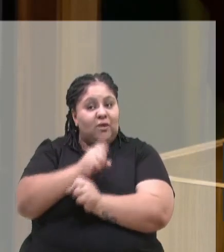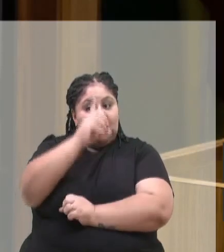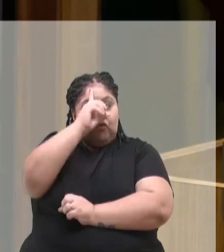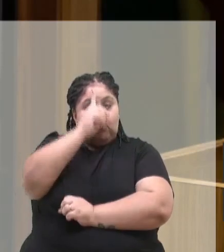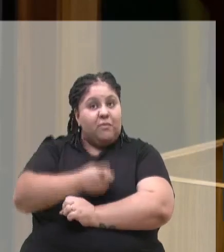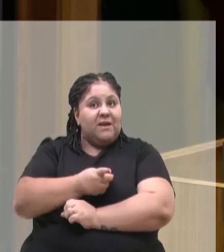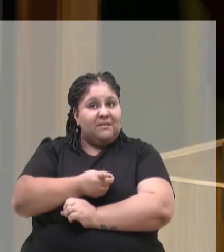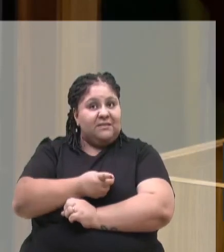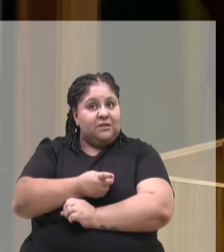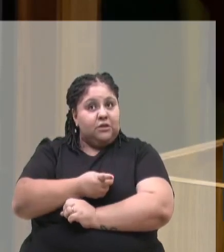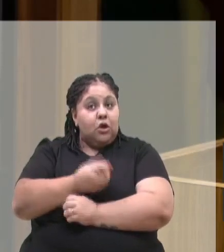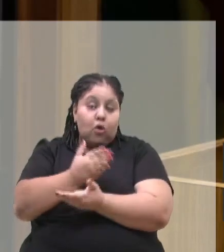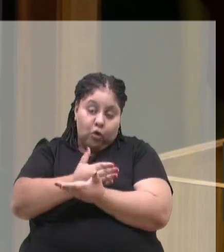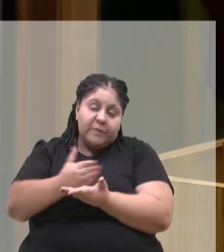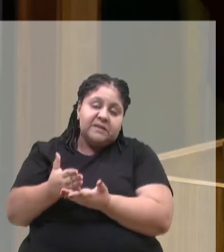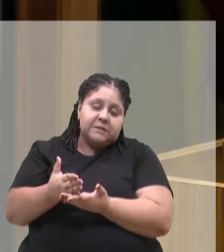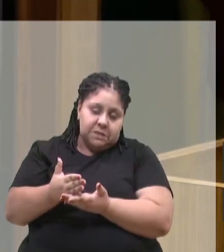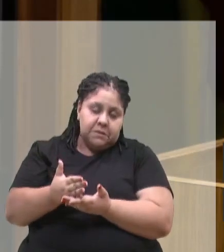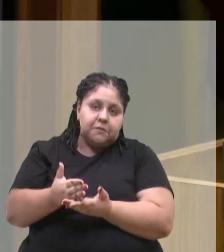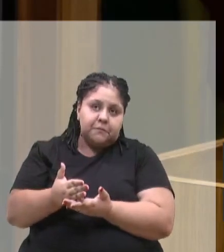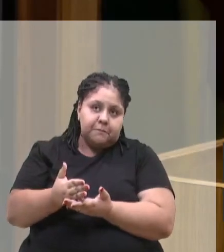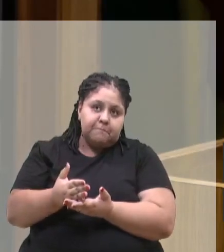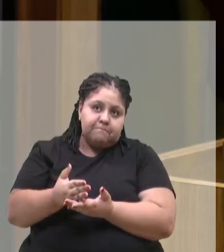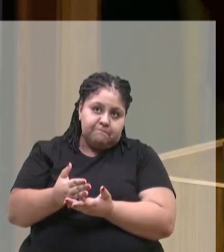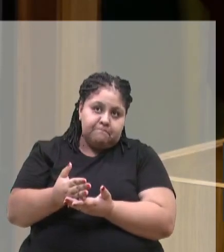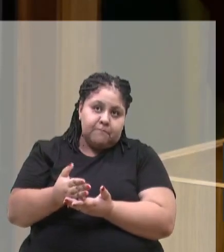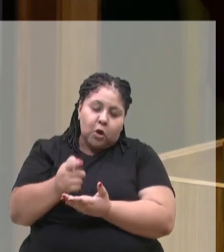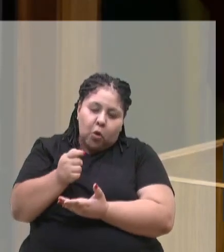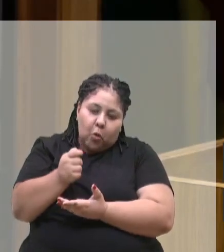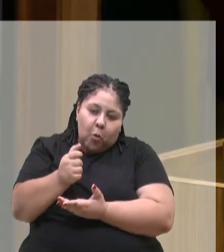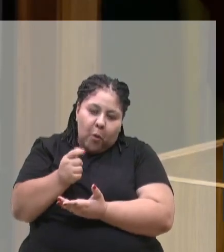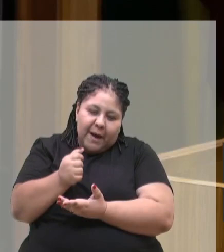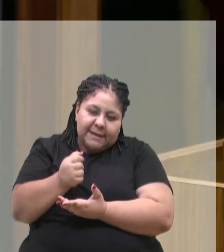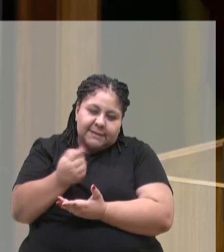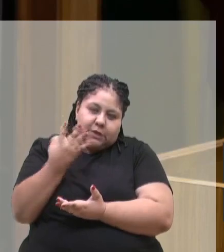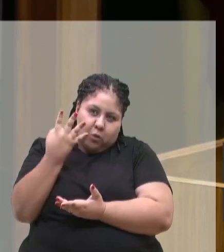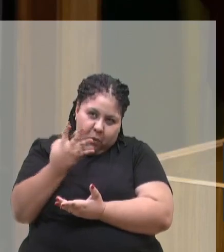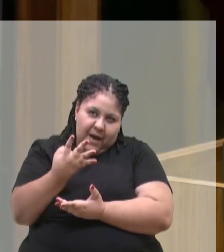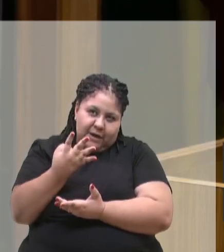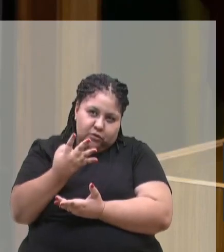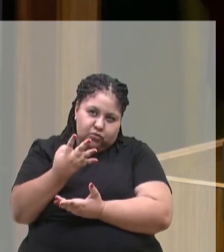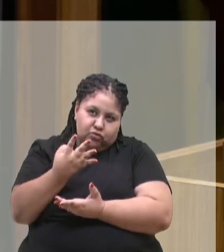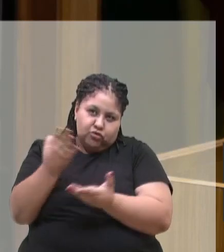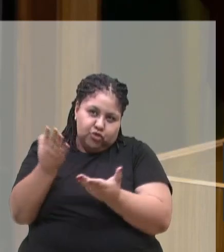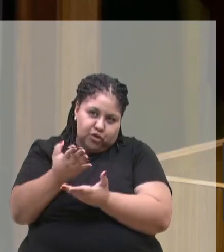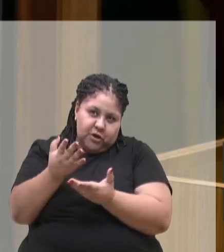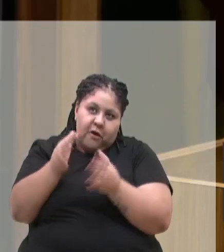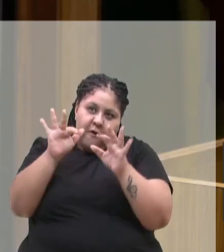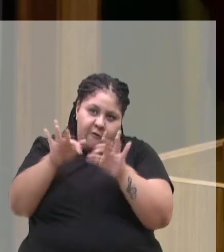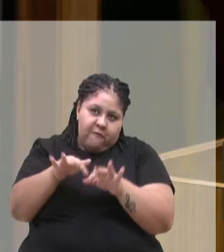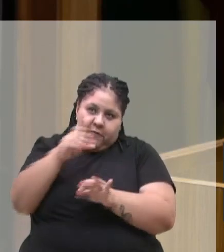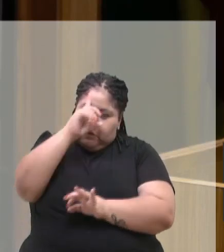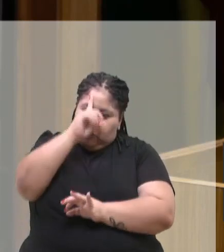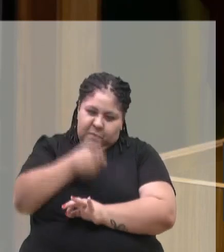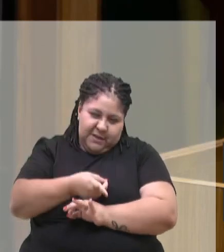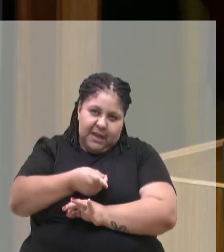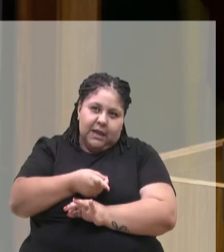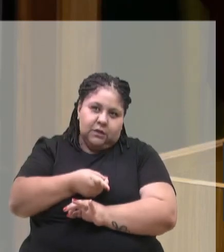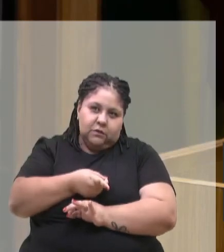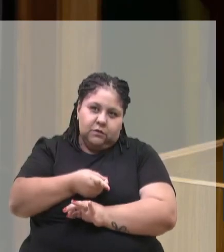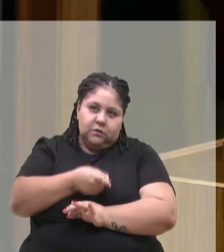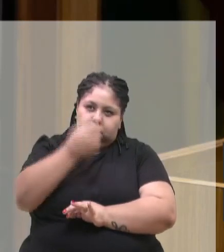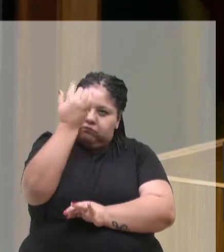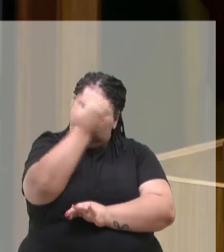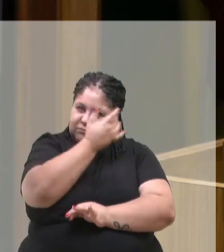mandato, entrando, né, no 3º, quase 4º ano, final do mandato do atual prefeito e da nossa legislatura, e